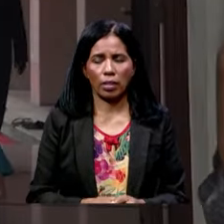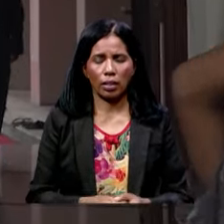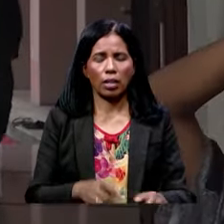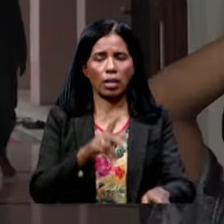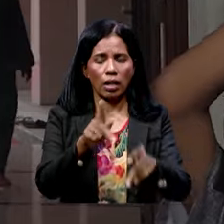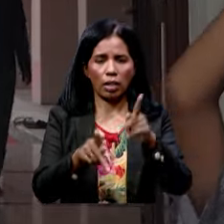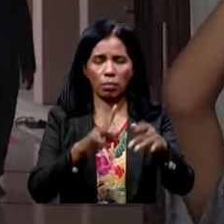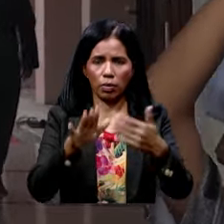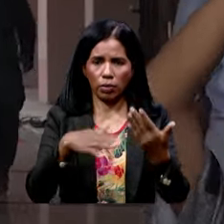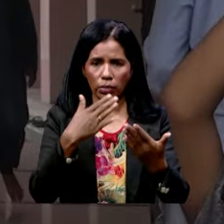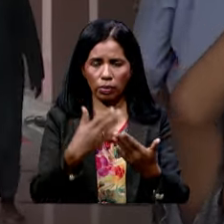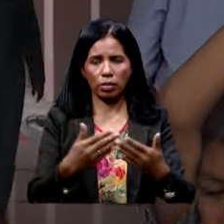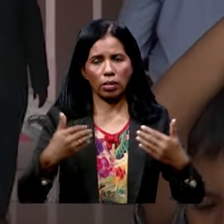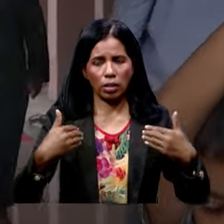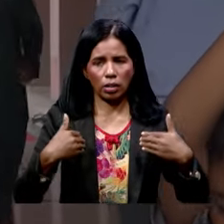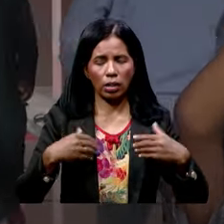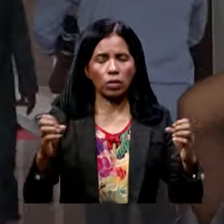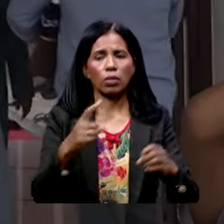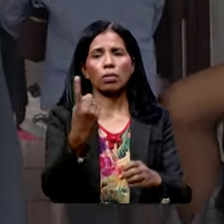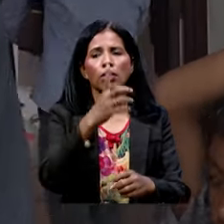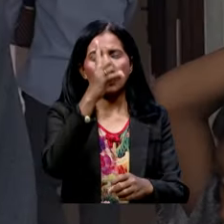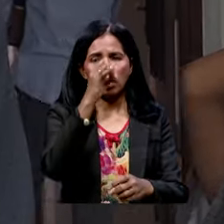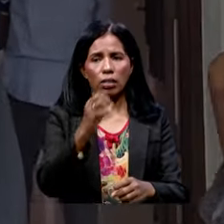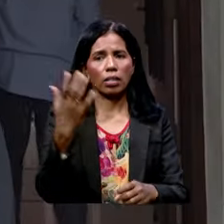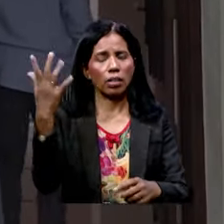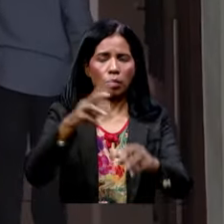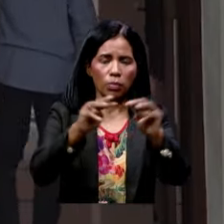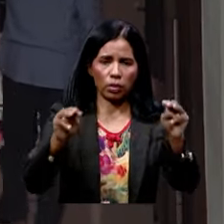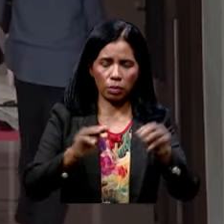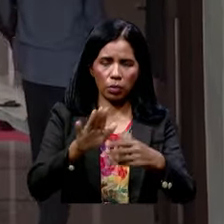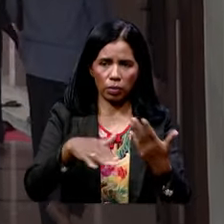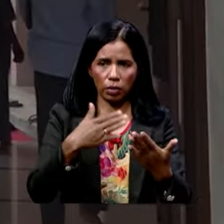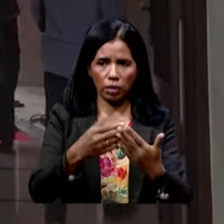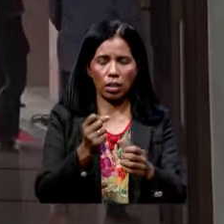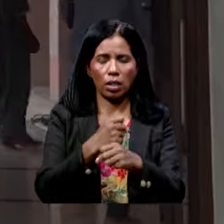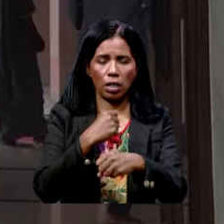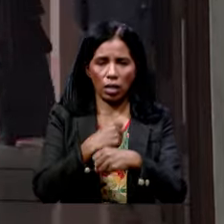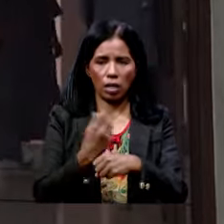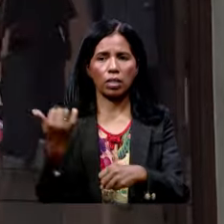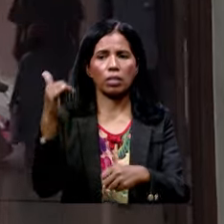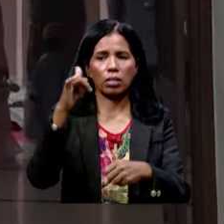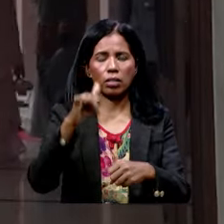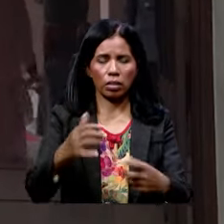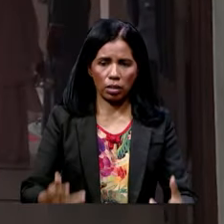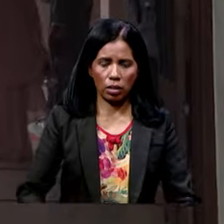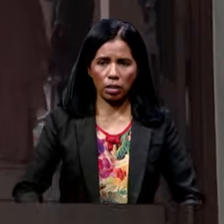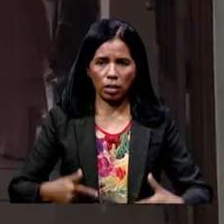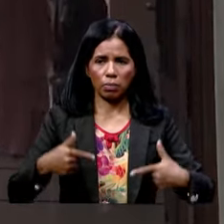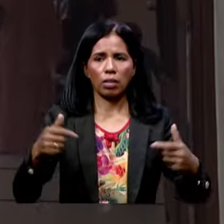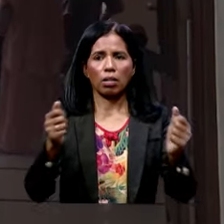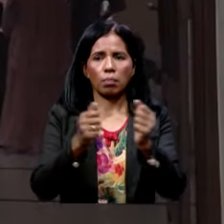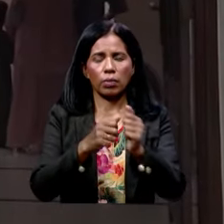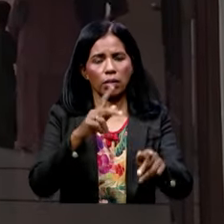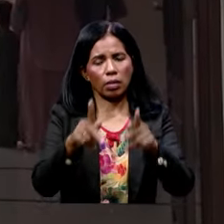di sira iha loos dek iha dili mai be iha munisipu sira ne moso halo sira ne nia moris hamutu ko komunidad